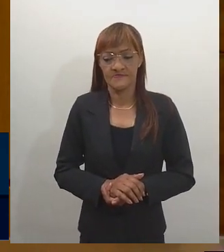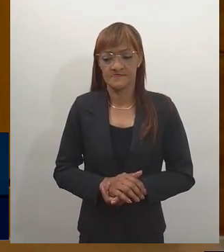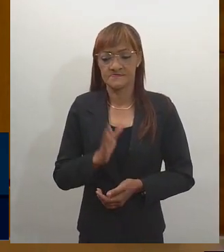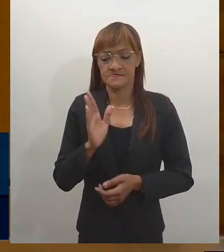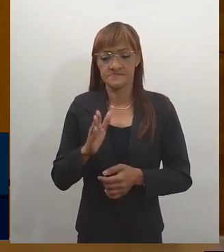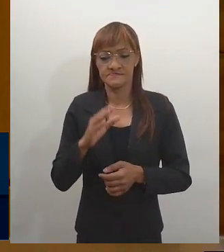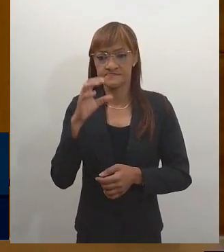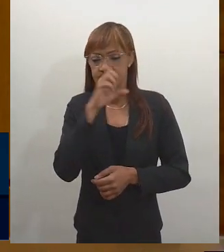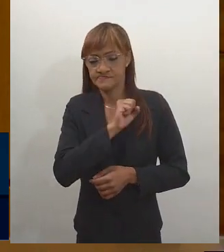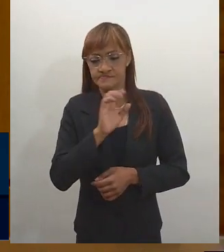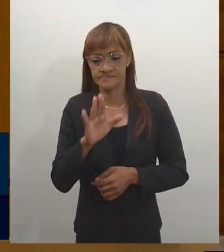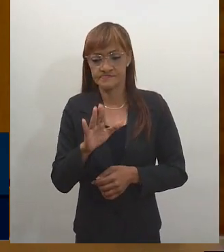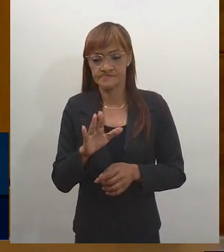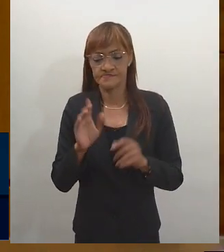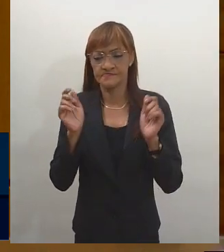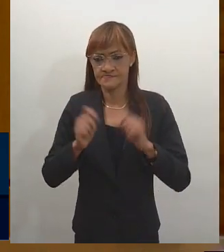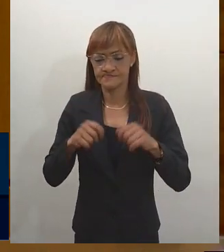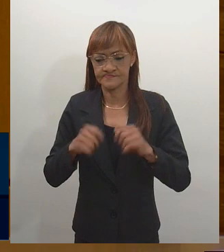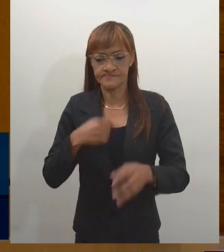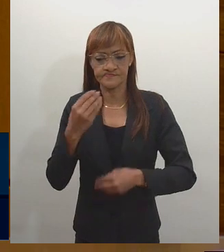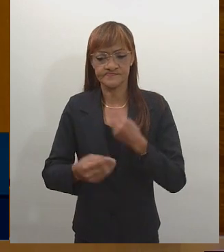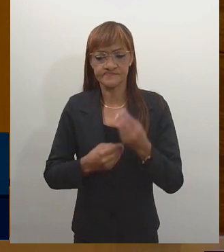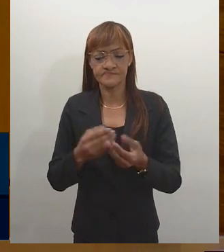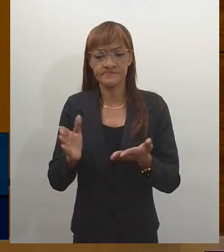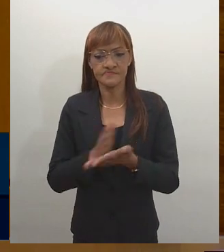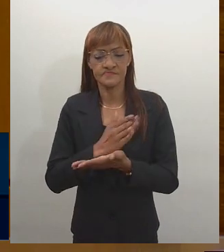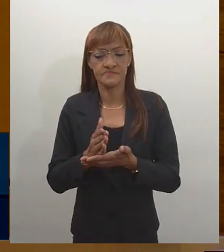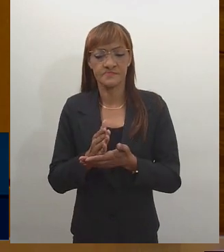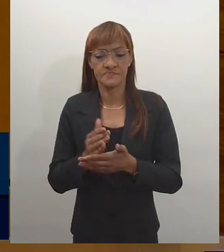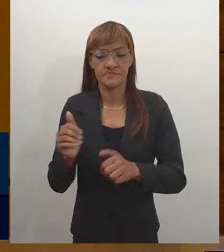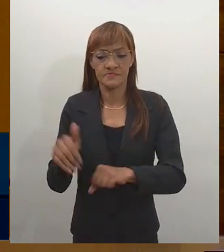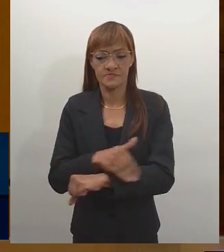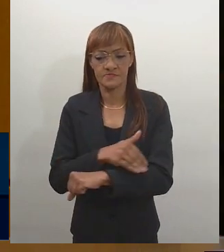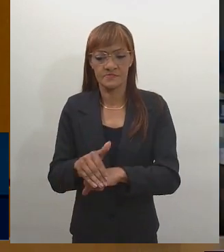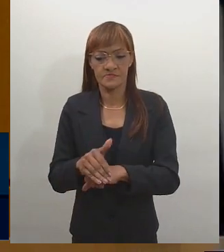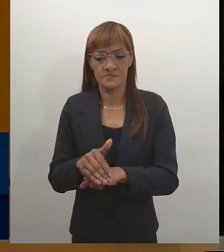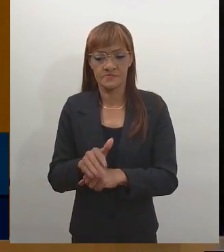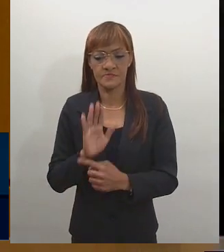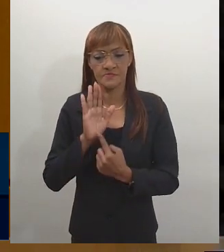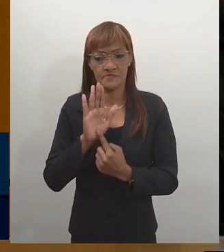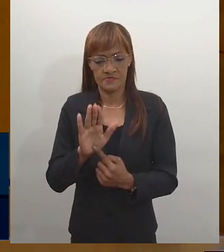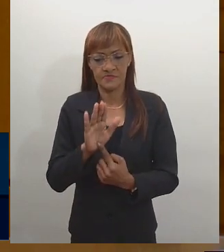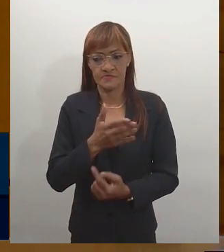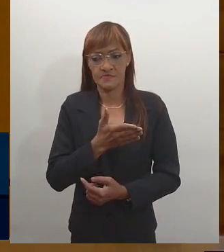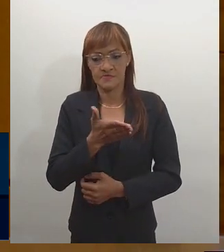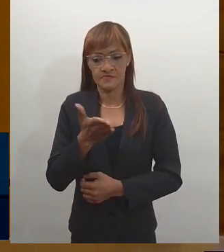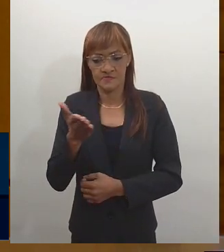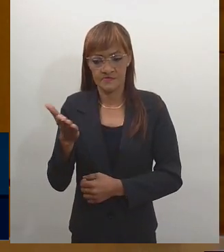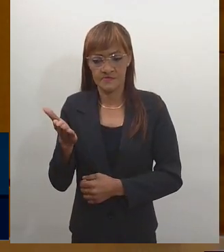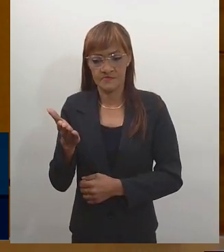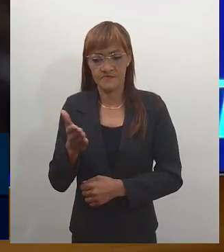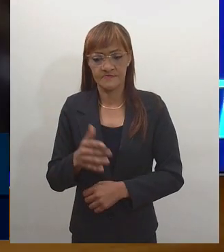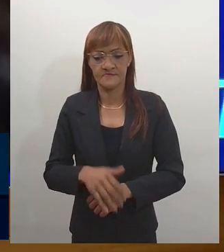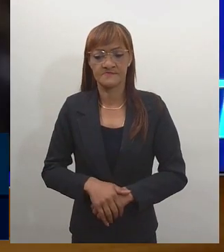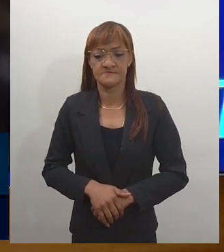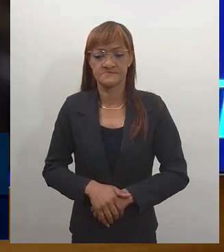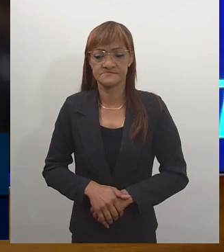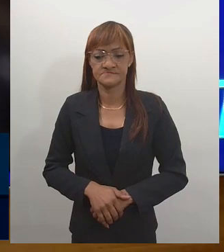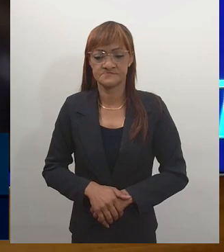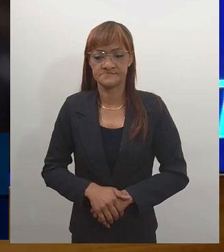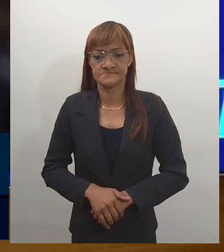estão algumas dessas rodovias que nós tivemos a oportunidade de passar agora, nesses últimos 15 dias. Pode liberar o vídeo, por favor.